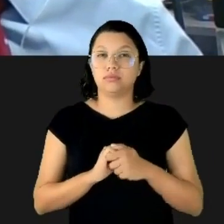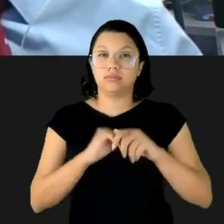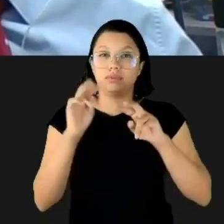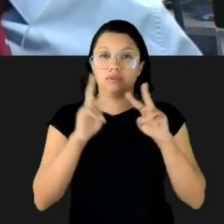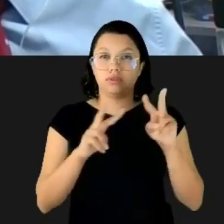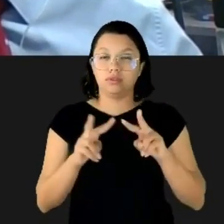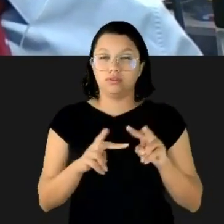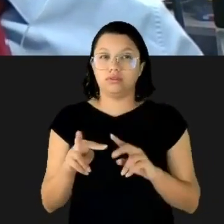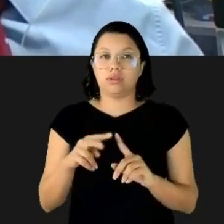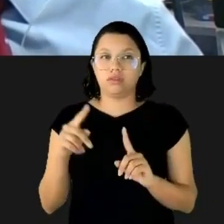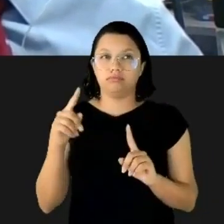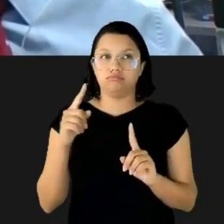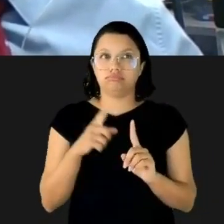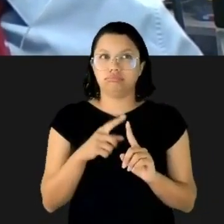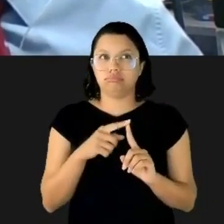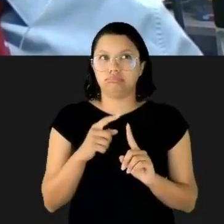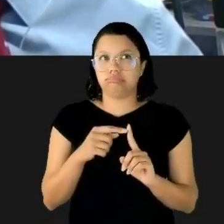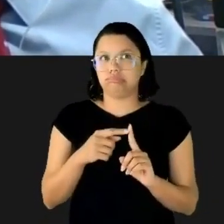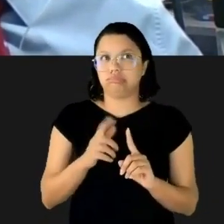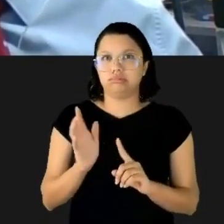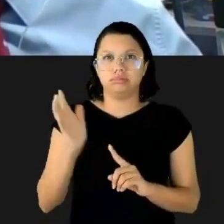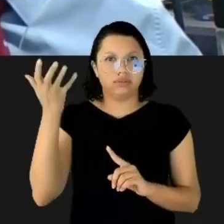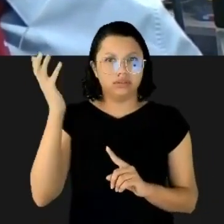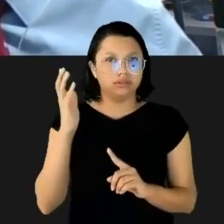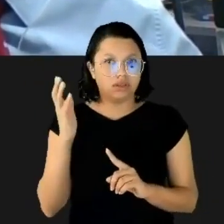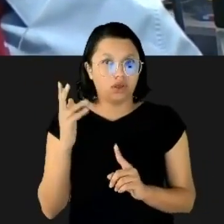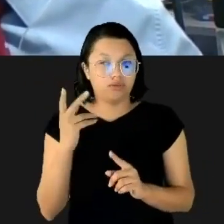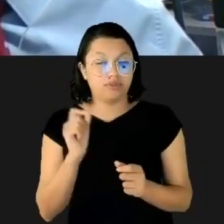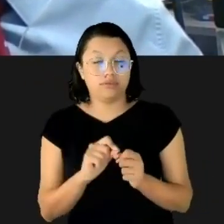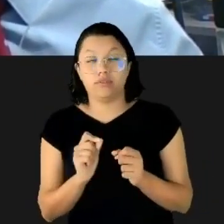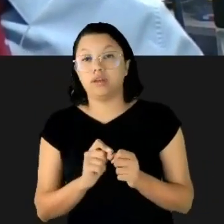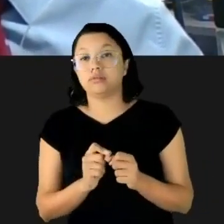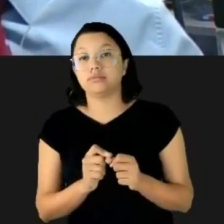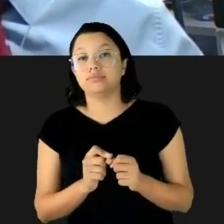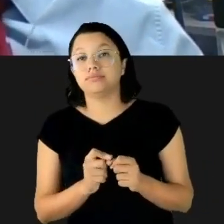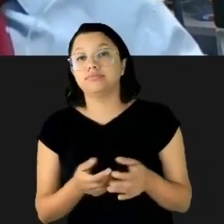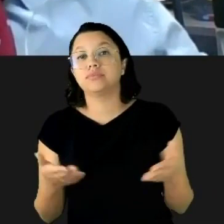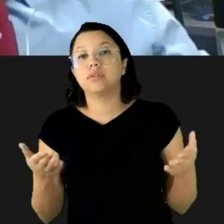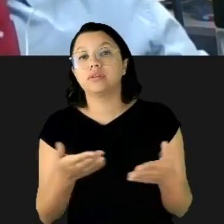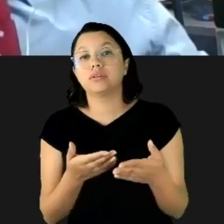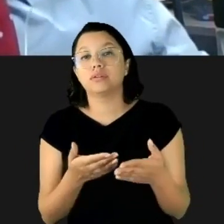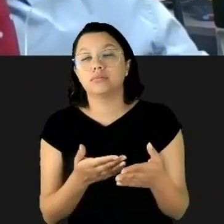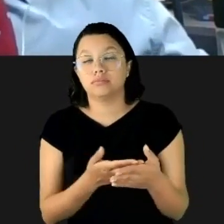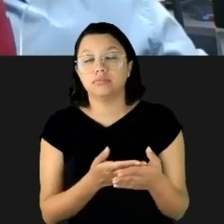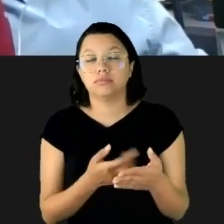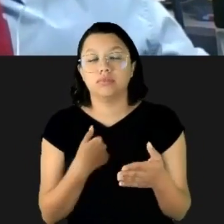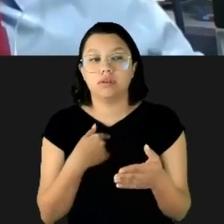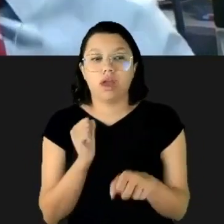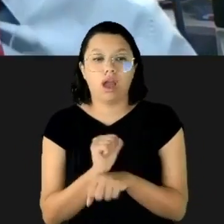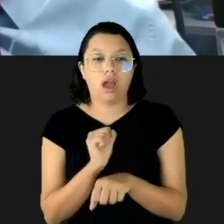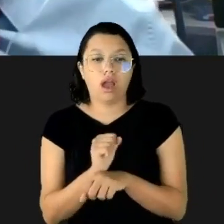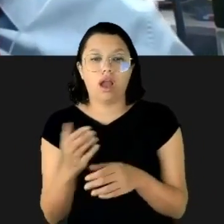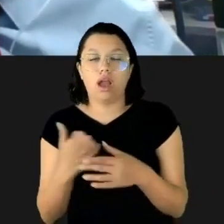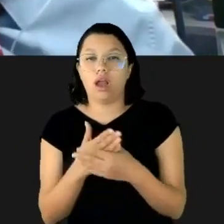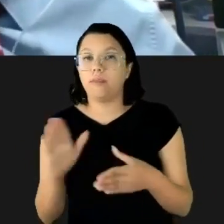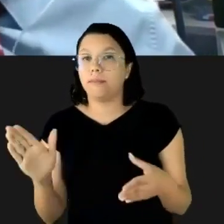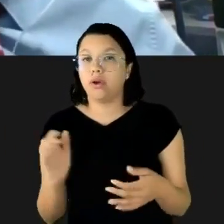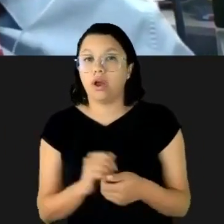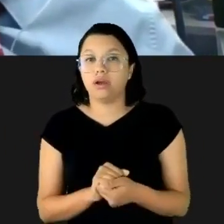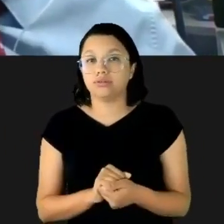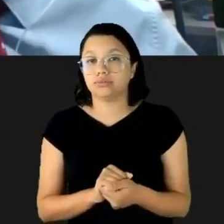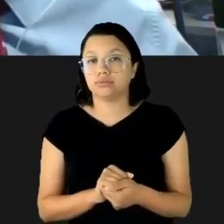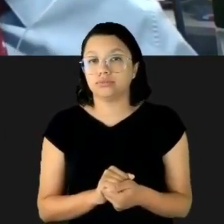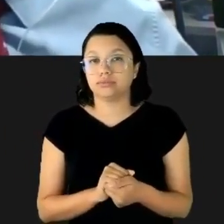analisar tipo analisar tipo de decisão a proferir aqui é o escaninho estão aguardando processos para